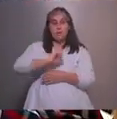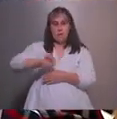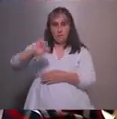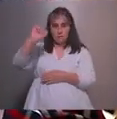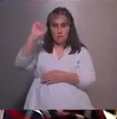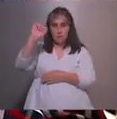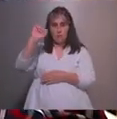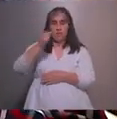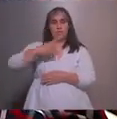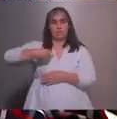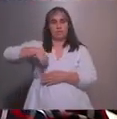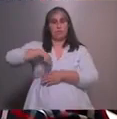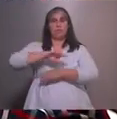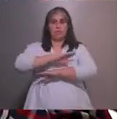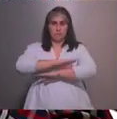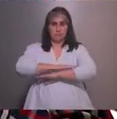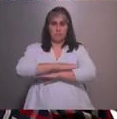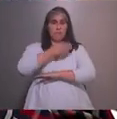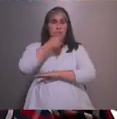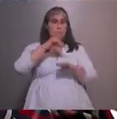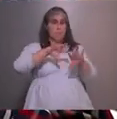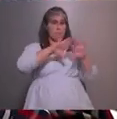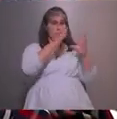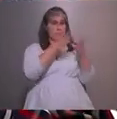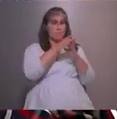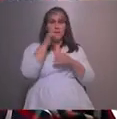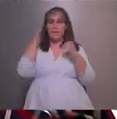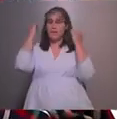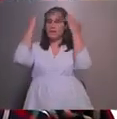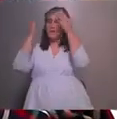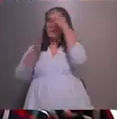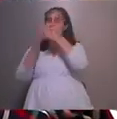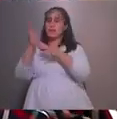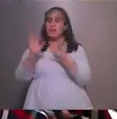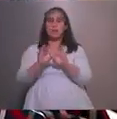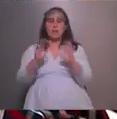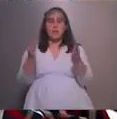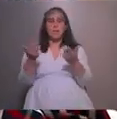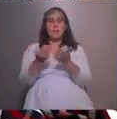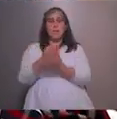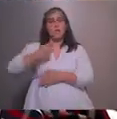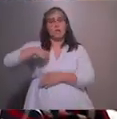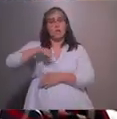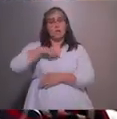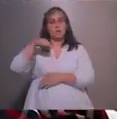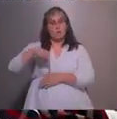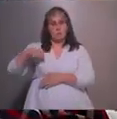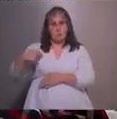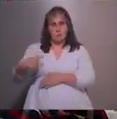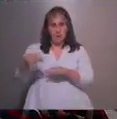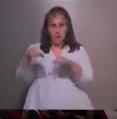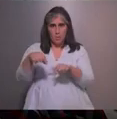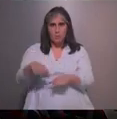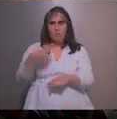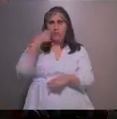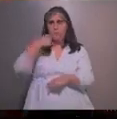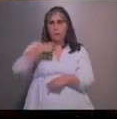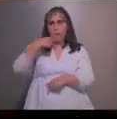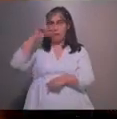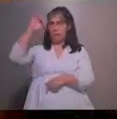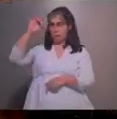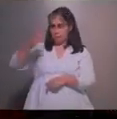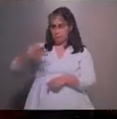assim na terra como no céu. O pão nosso de cada dia nos dai hoje. Perdoai-nos as nossas